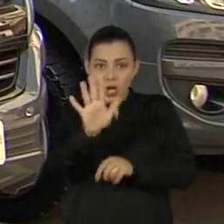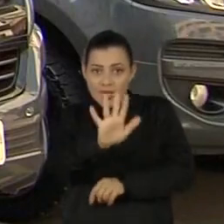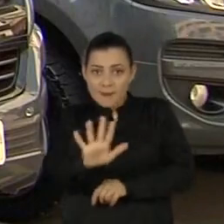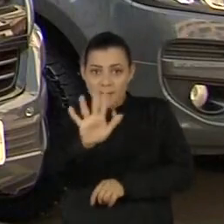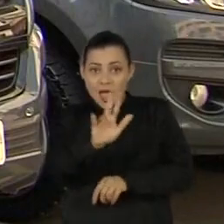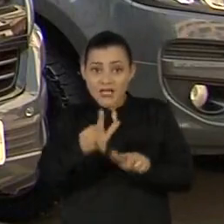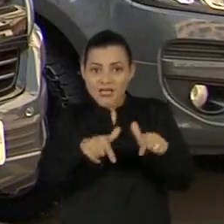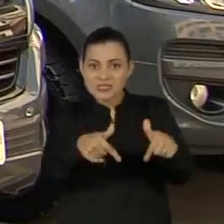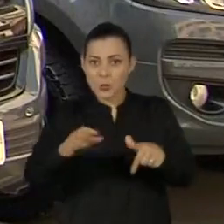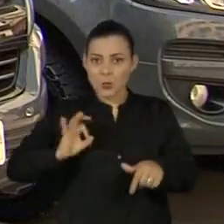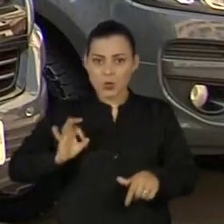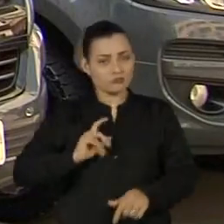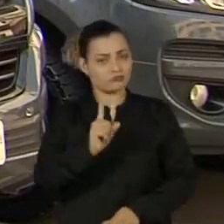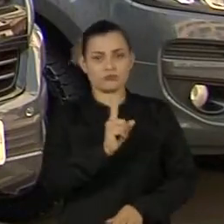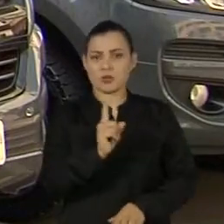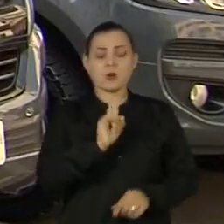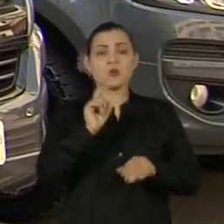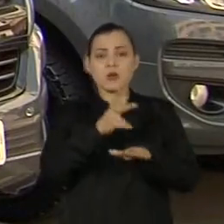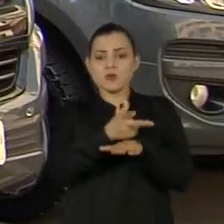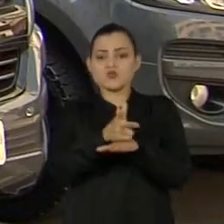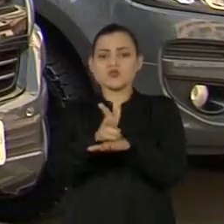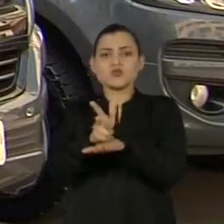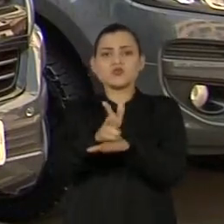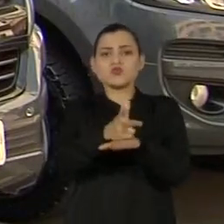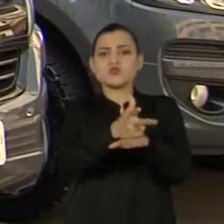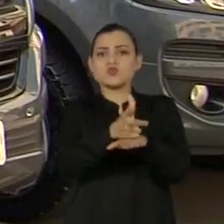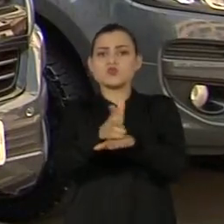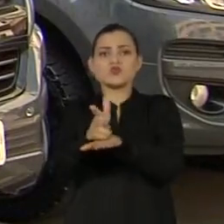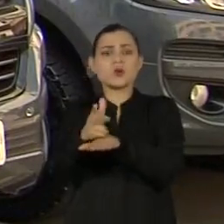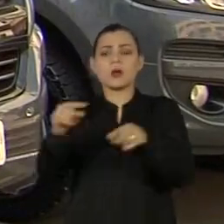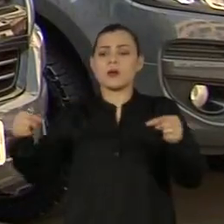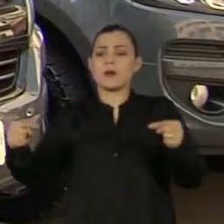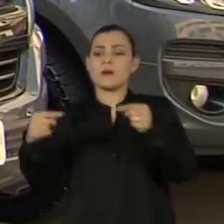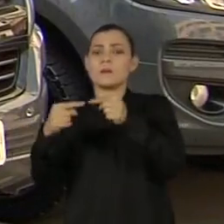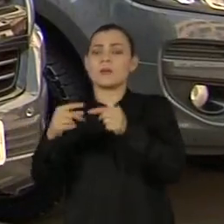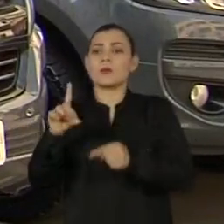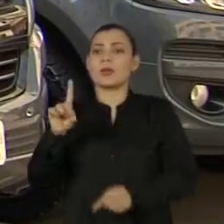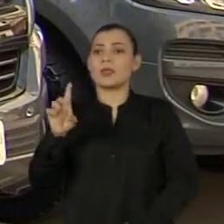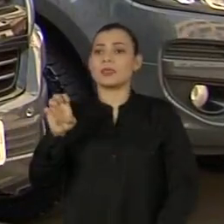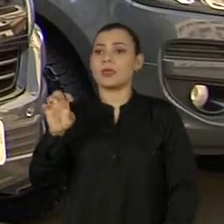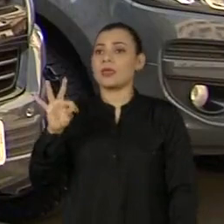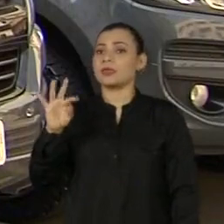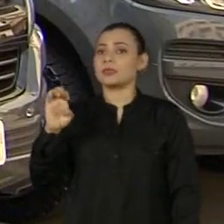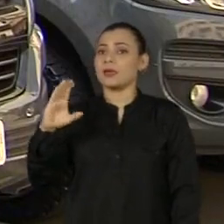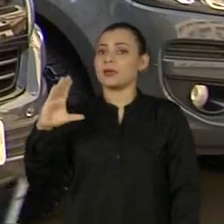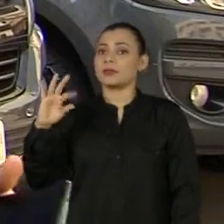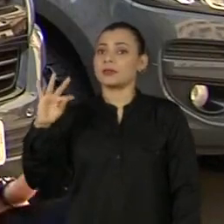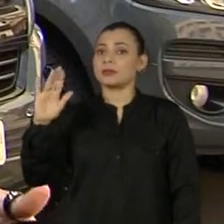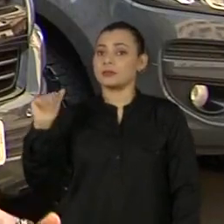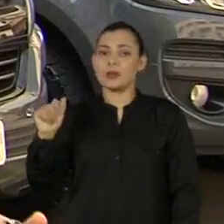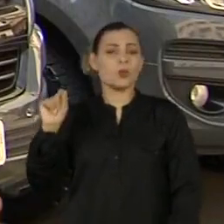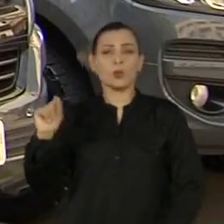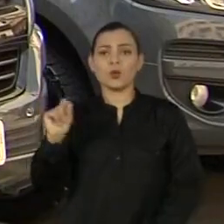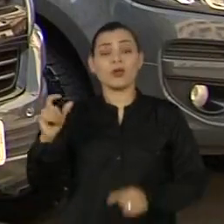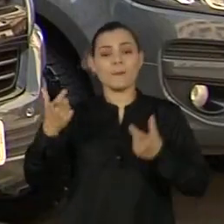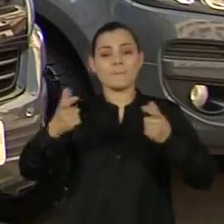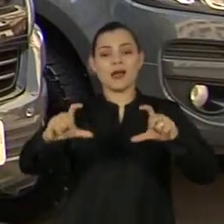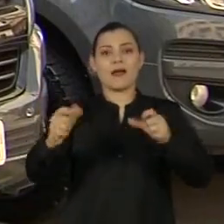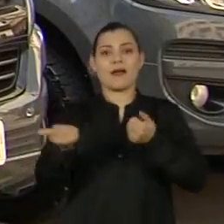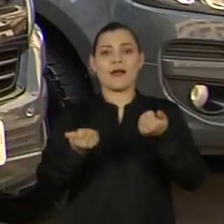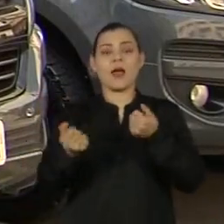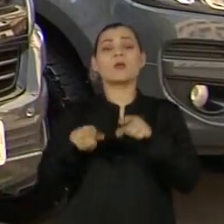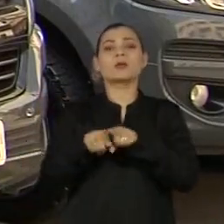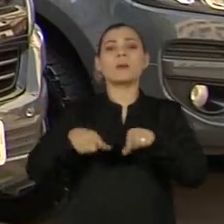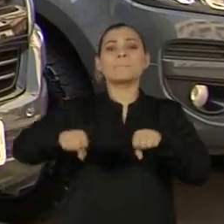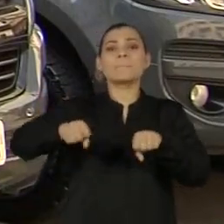das ações policiais. Elas vão ser ligadas ao sistema Detecta, que capta placas de carros e de